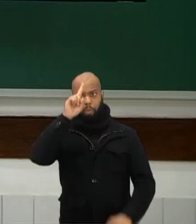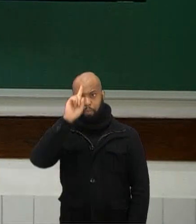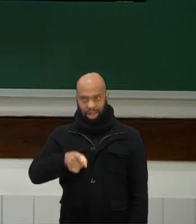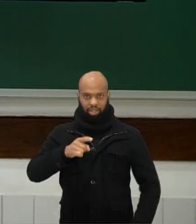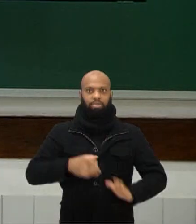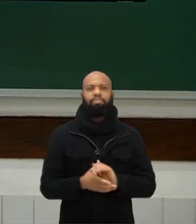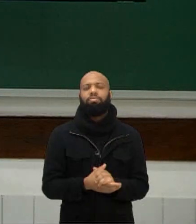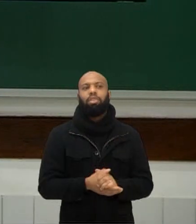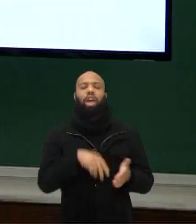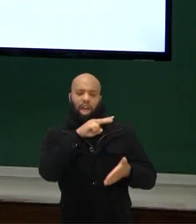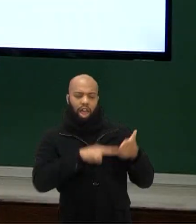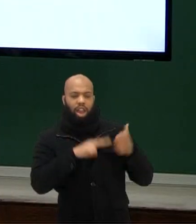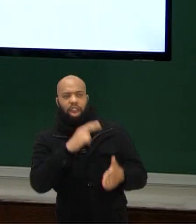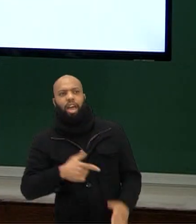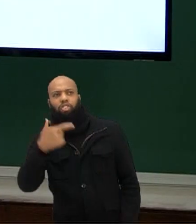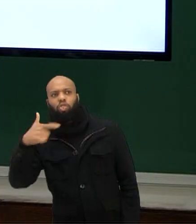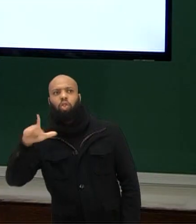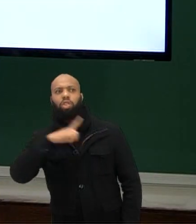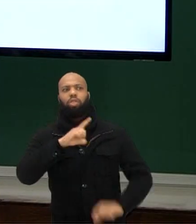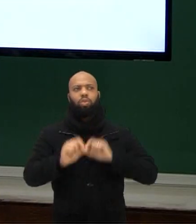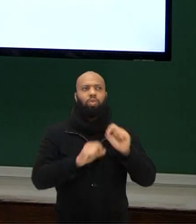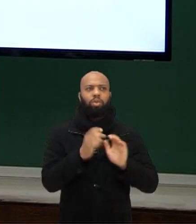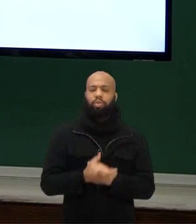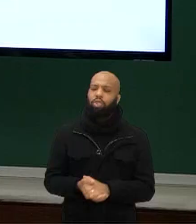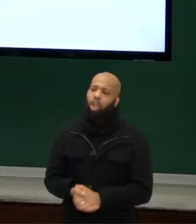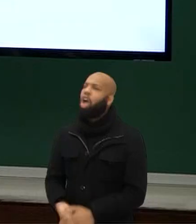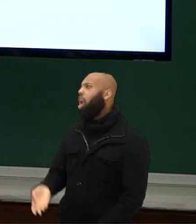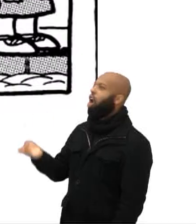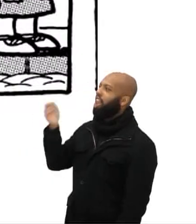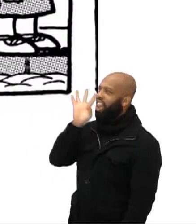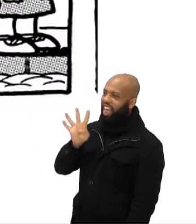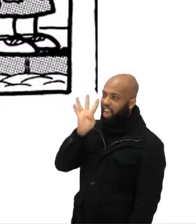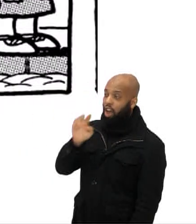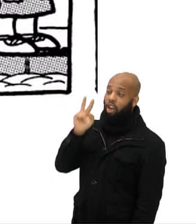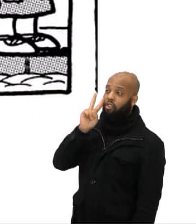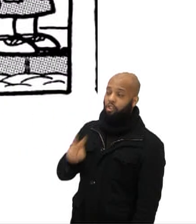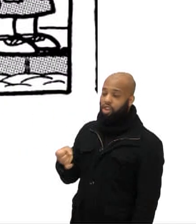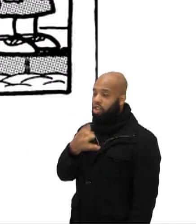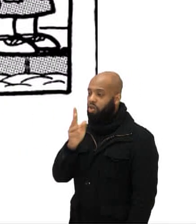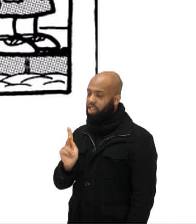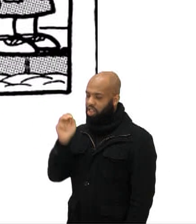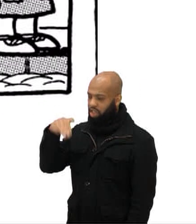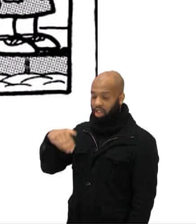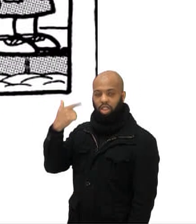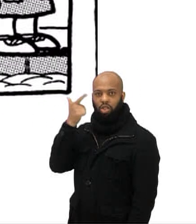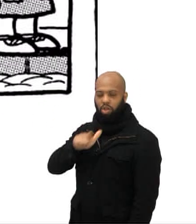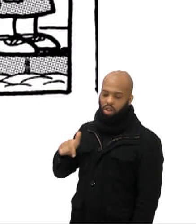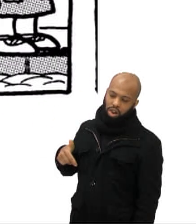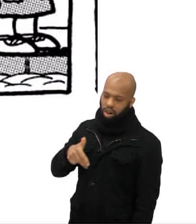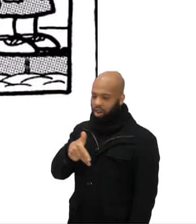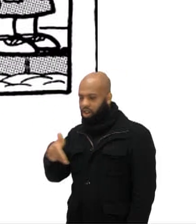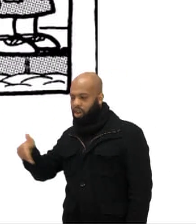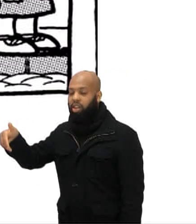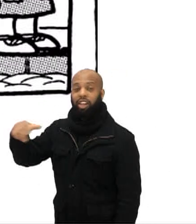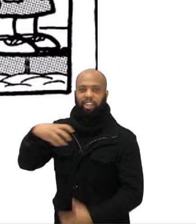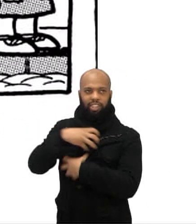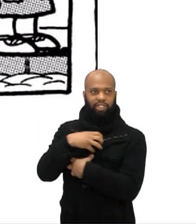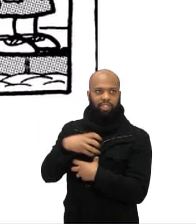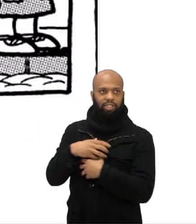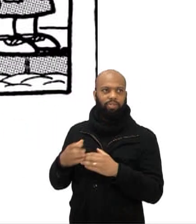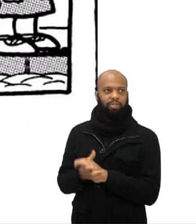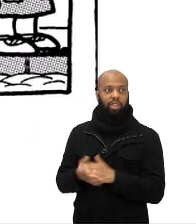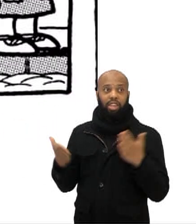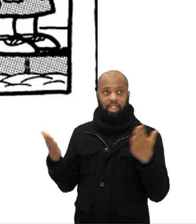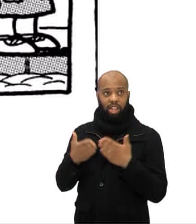Então relendo, aqui eu tenho, legal, vou ver quantos quilômetros eu ando assim.